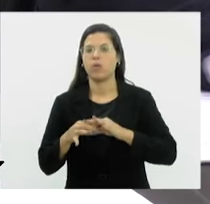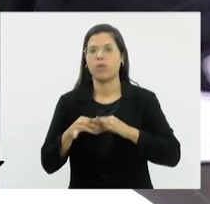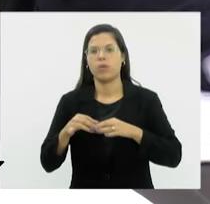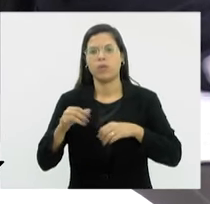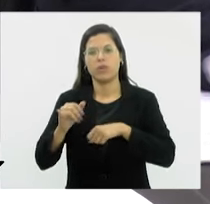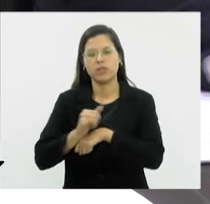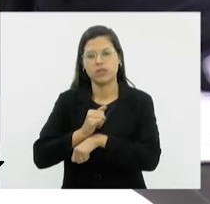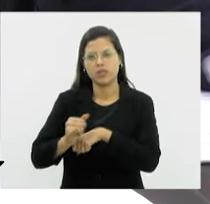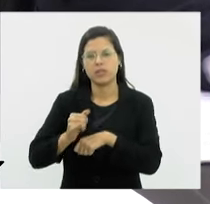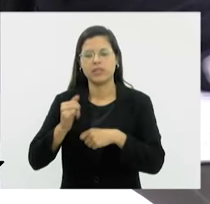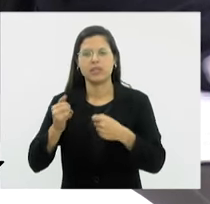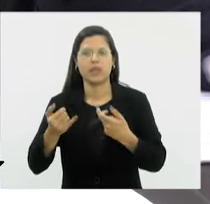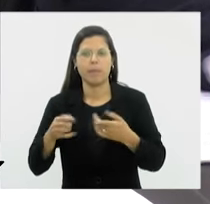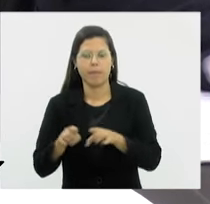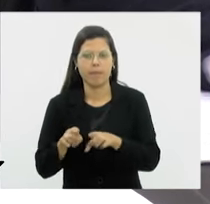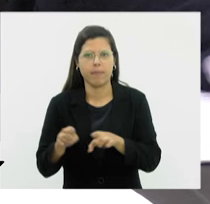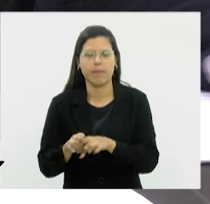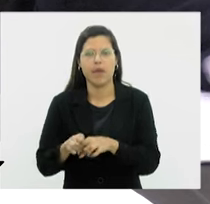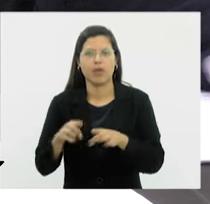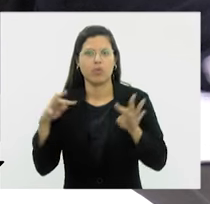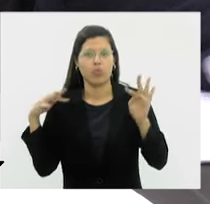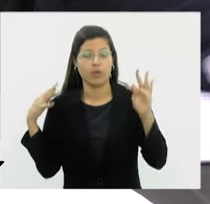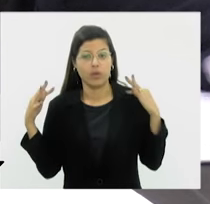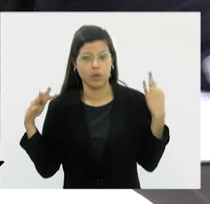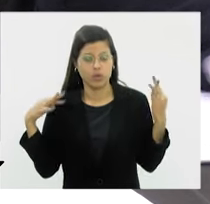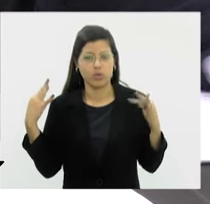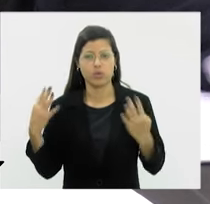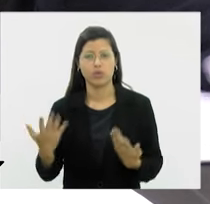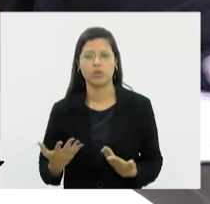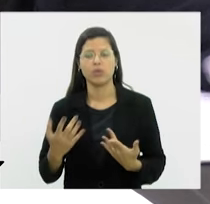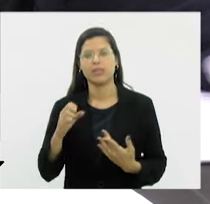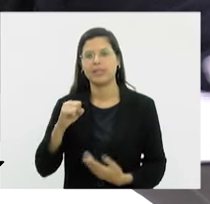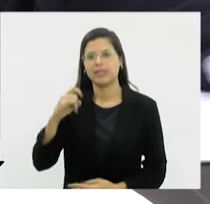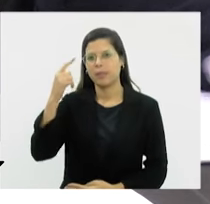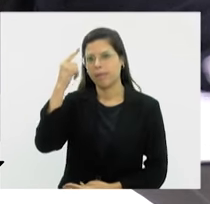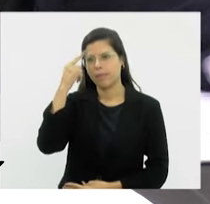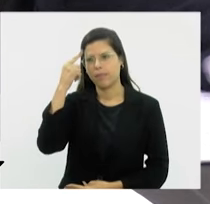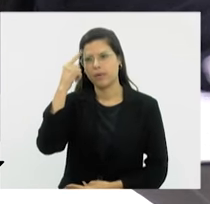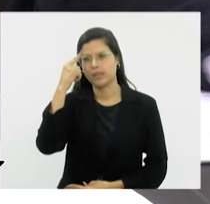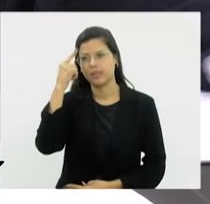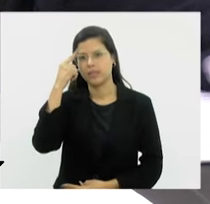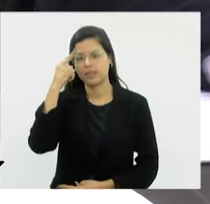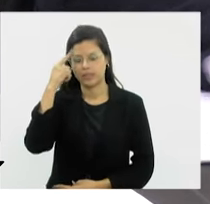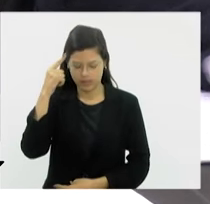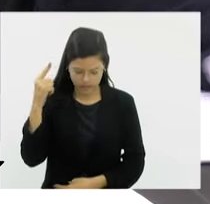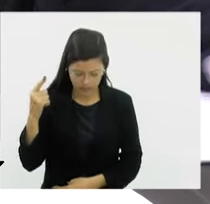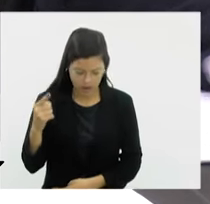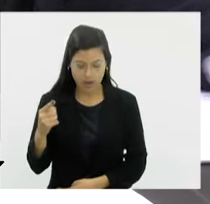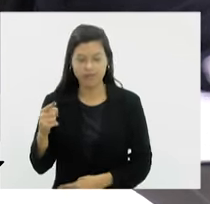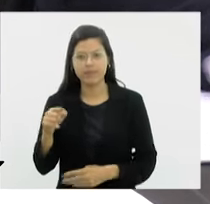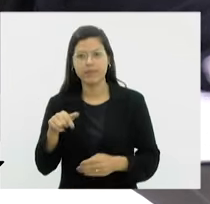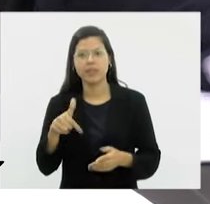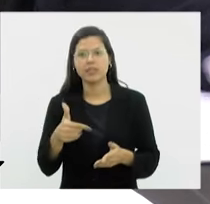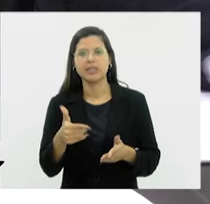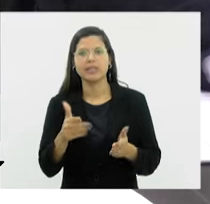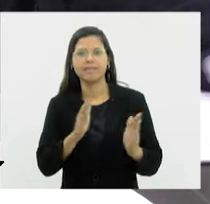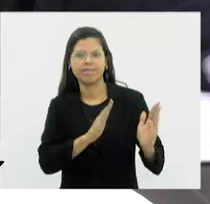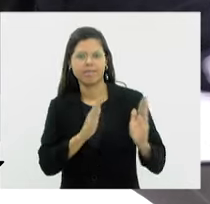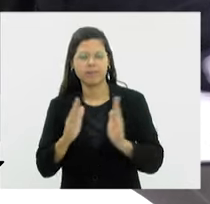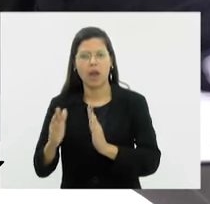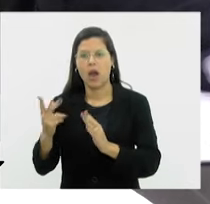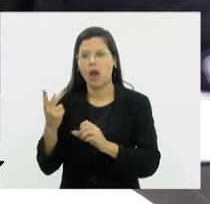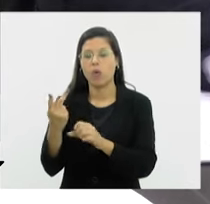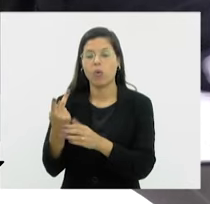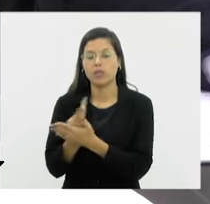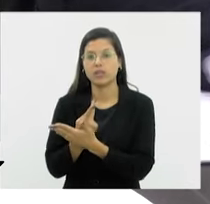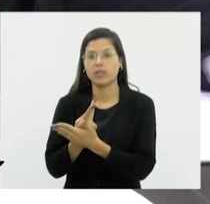serviços turísticos. Porque, se for pensar numa etapa, por exemplo, desse circuito acontecendo no meu município,